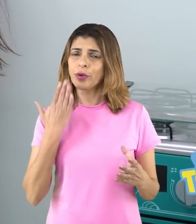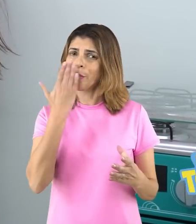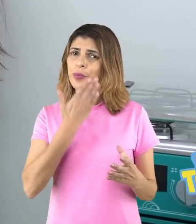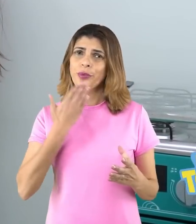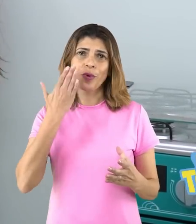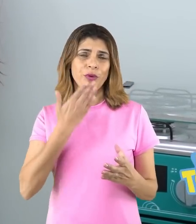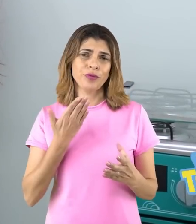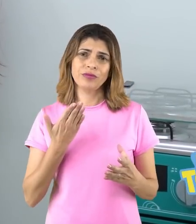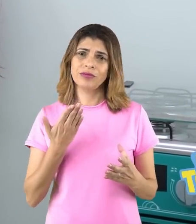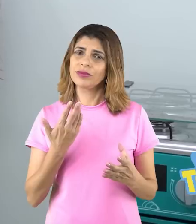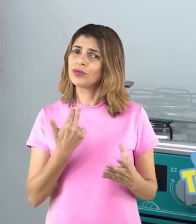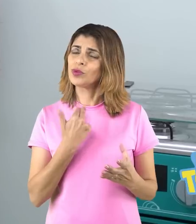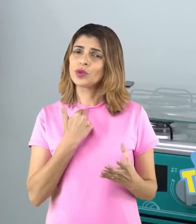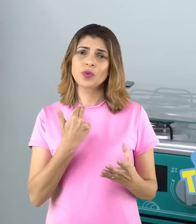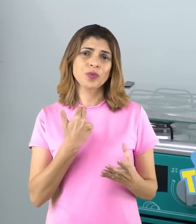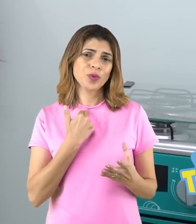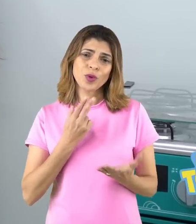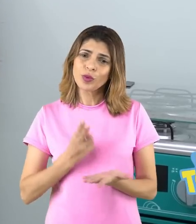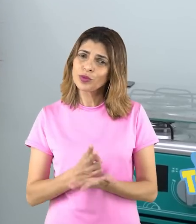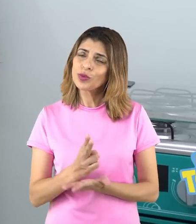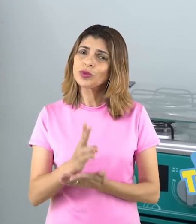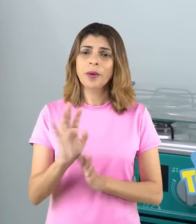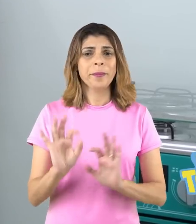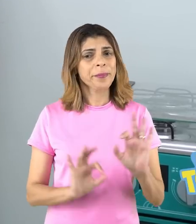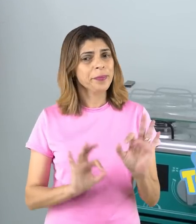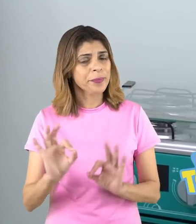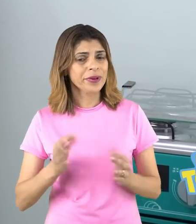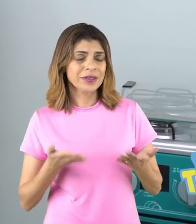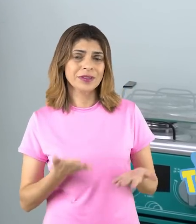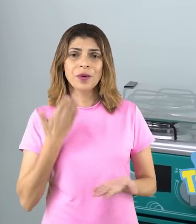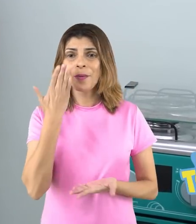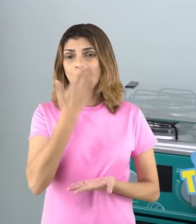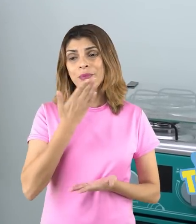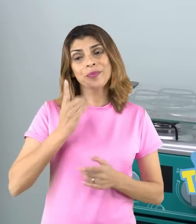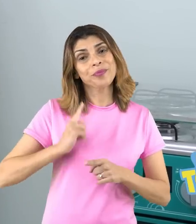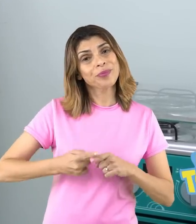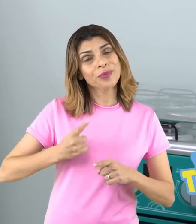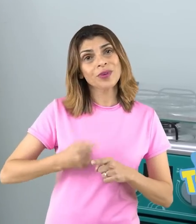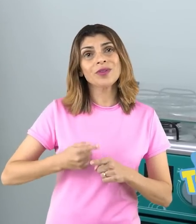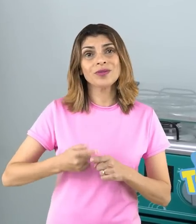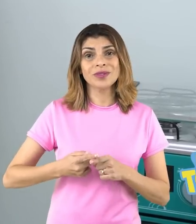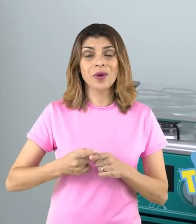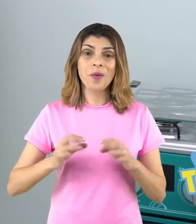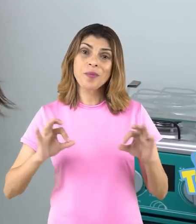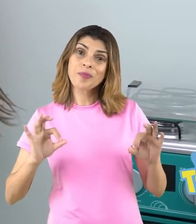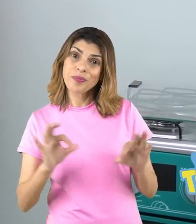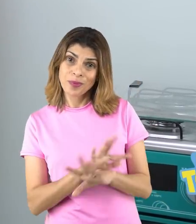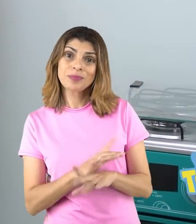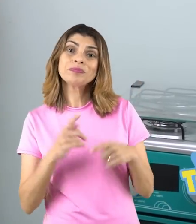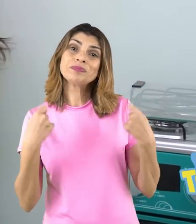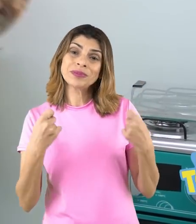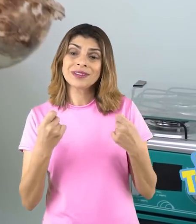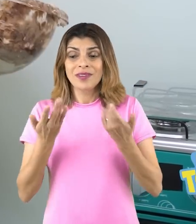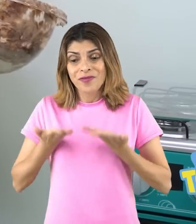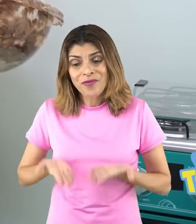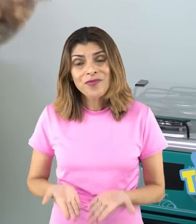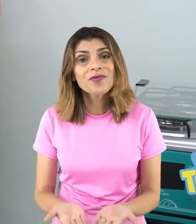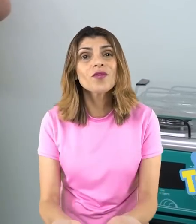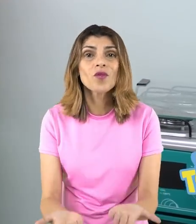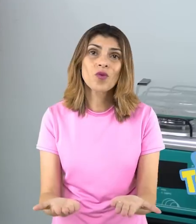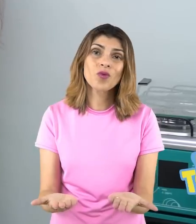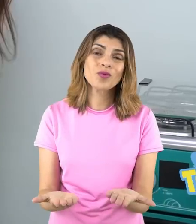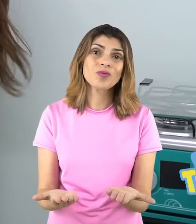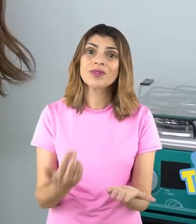eu não vou poder continuar preparando você porque para você ficar pronto eu preciso levar você para o forno